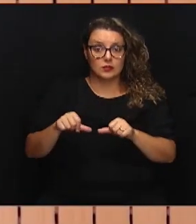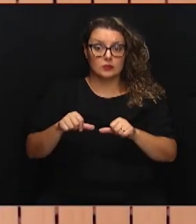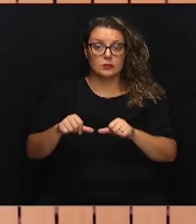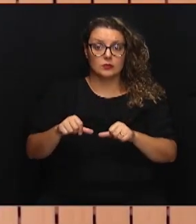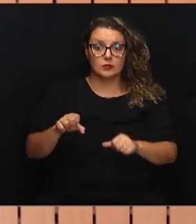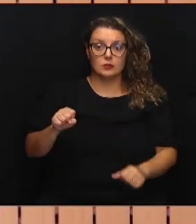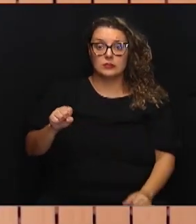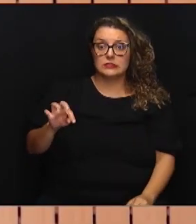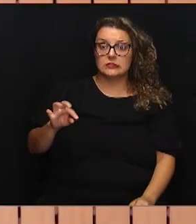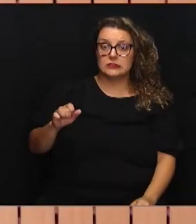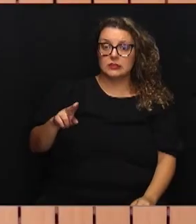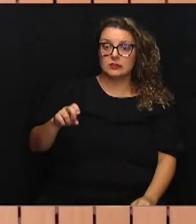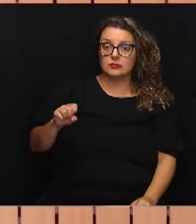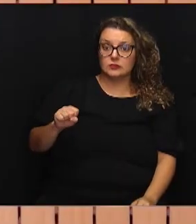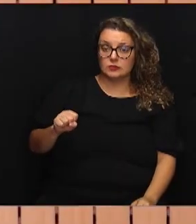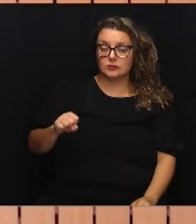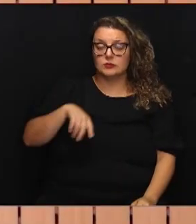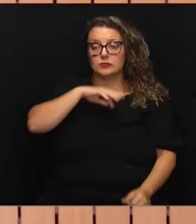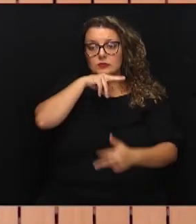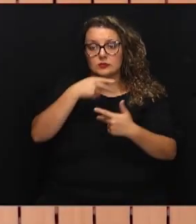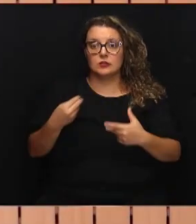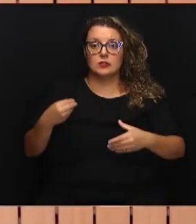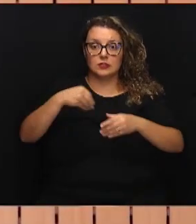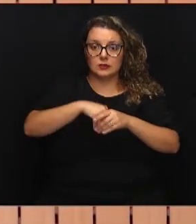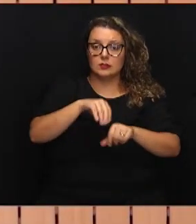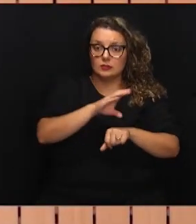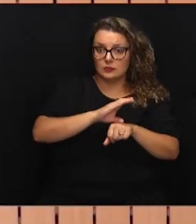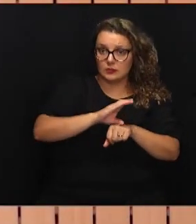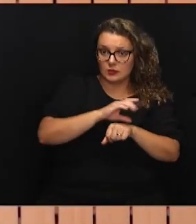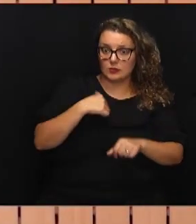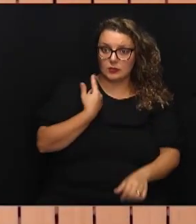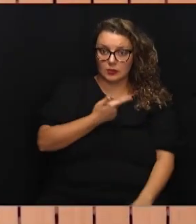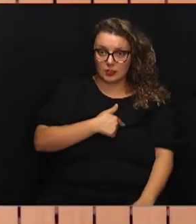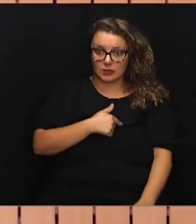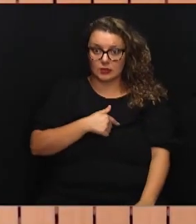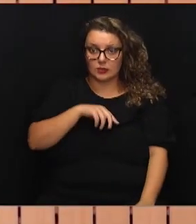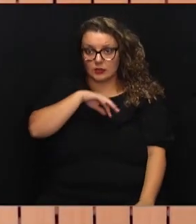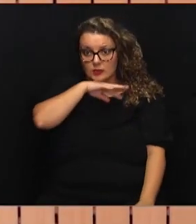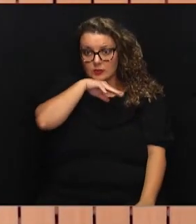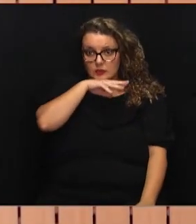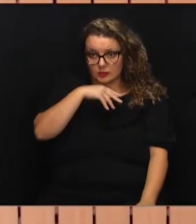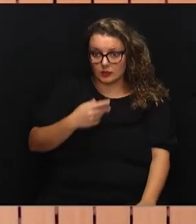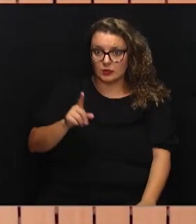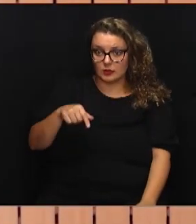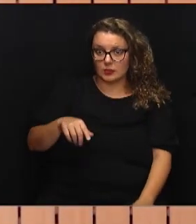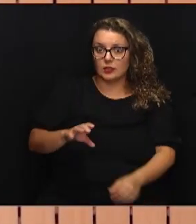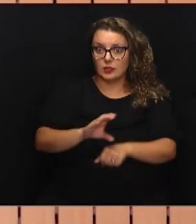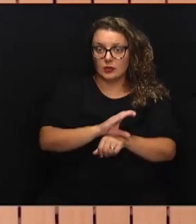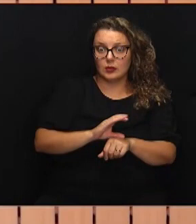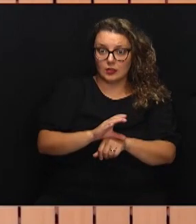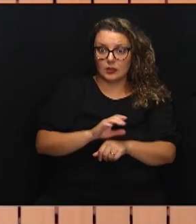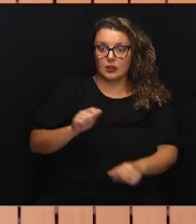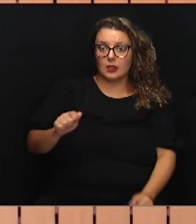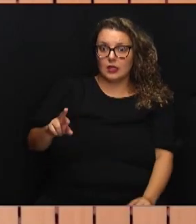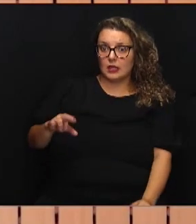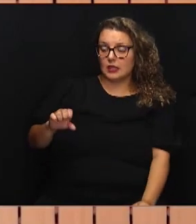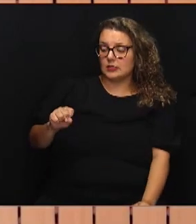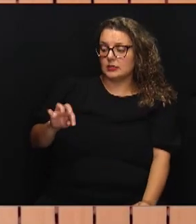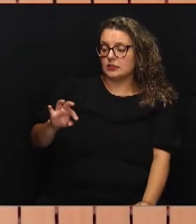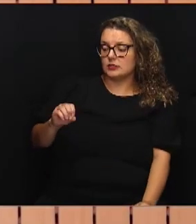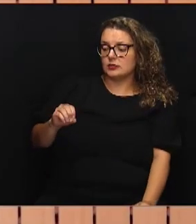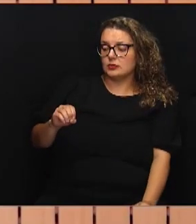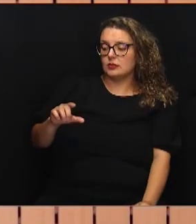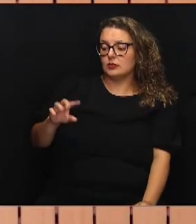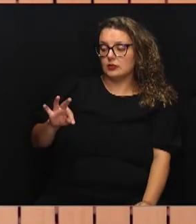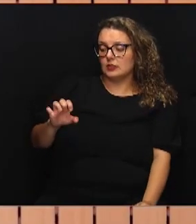dos animais. Na nossa Constituição, os animais, que é uma Constituição aristotélica, né, com base em Aristóteles,